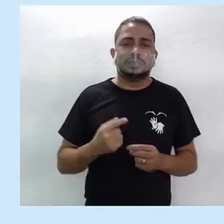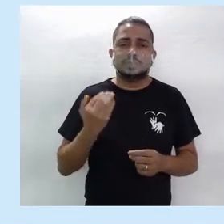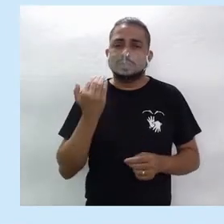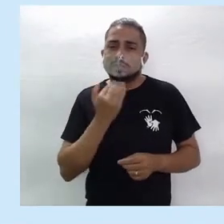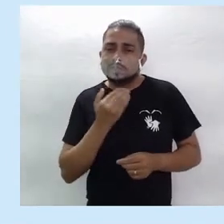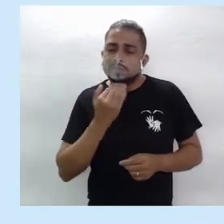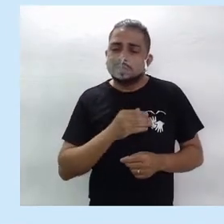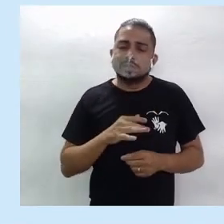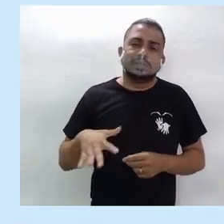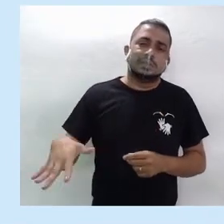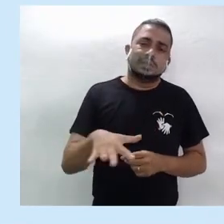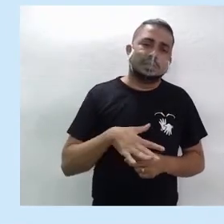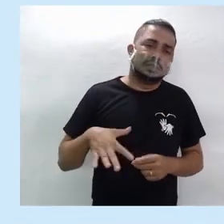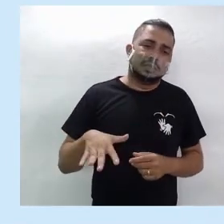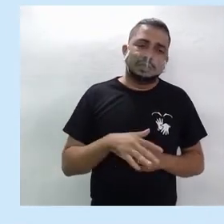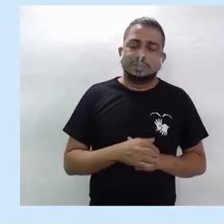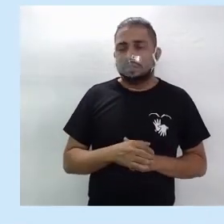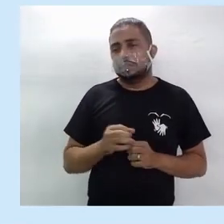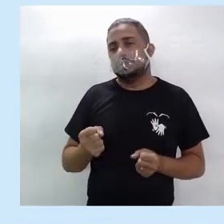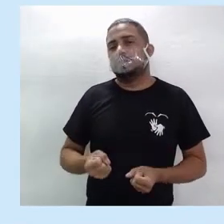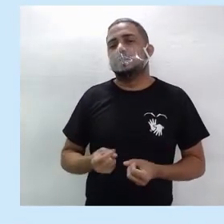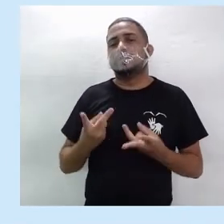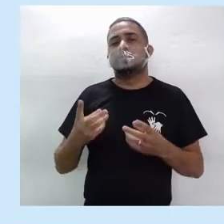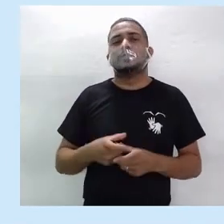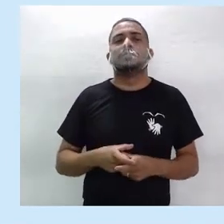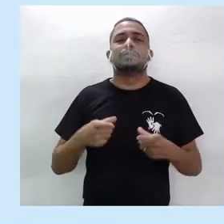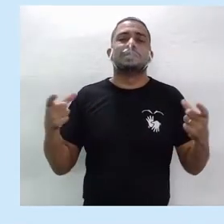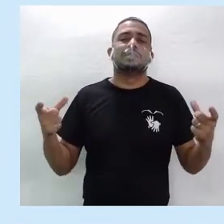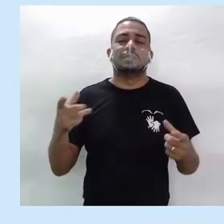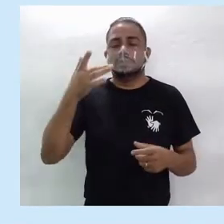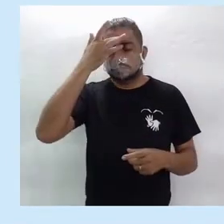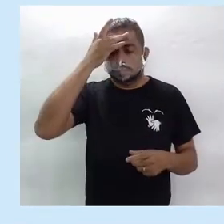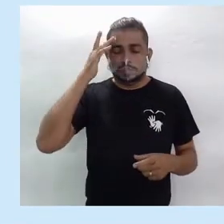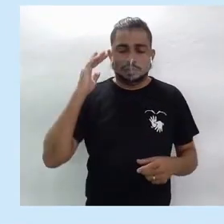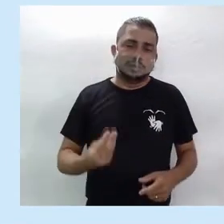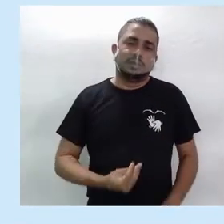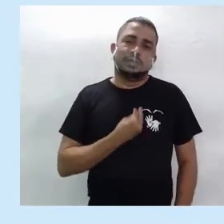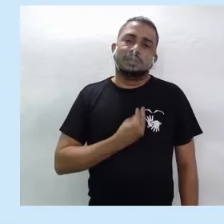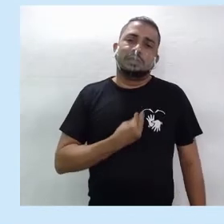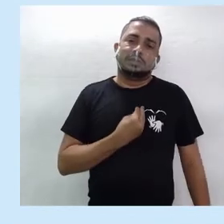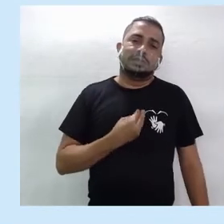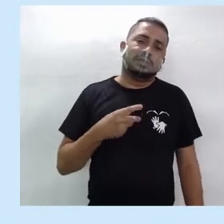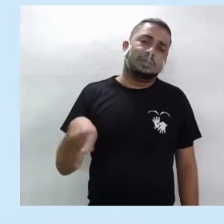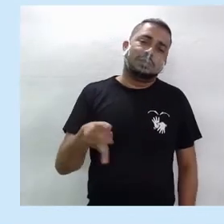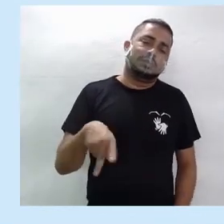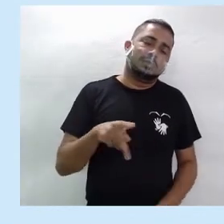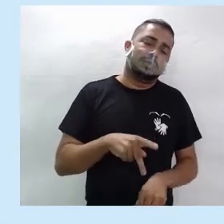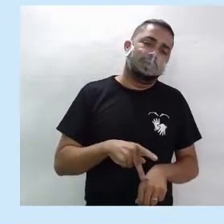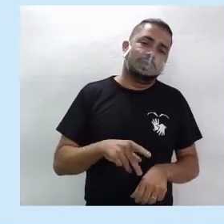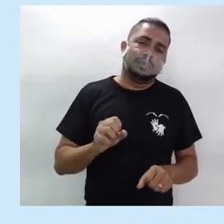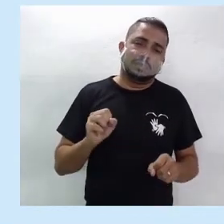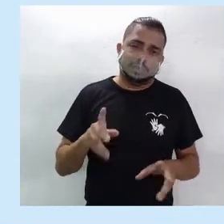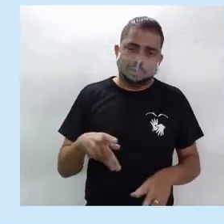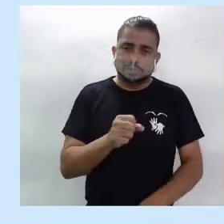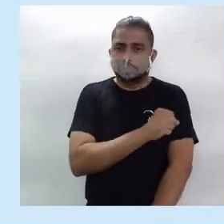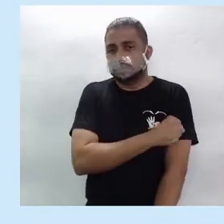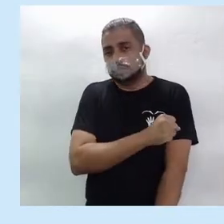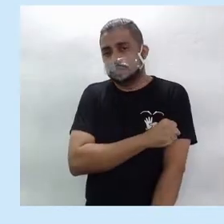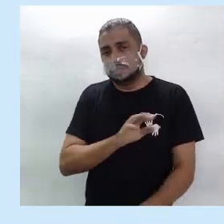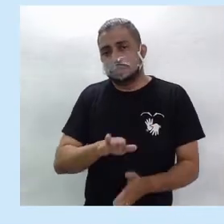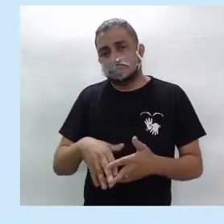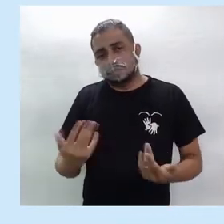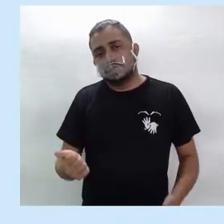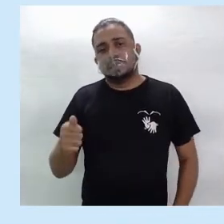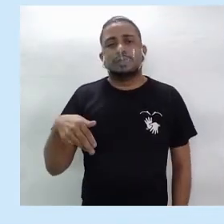distorção nessas áreas pela enorme quantidade de pessoas que vivem nesses países. Ok, oitavo ano. Então, a